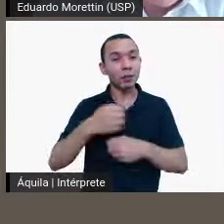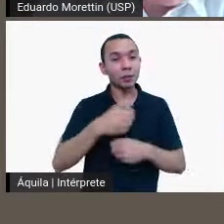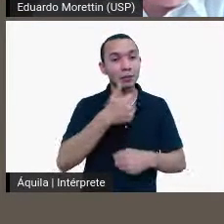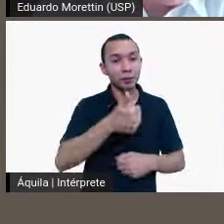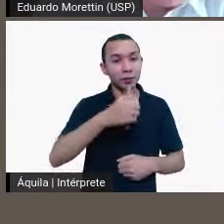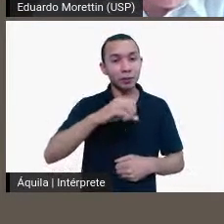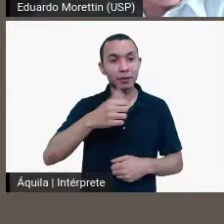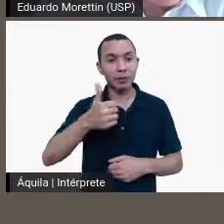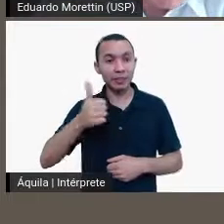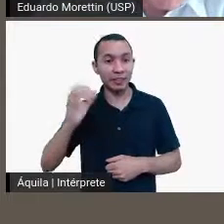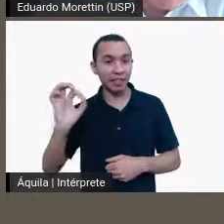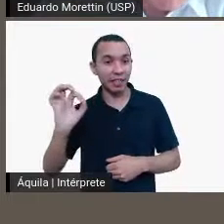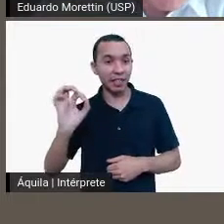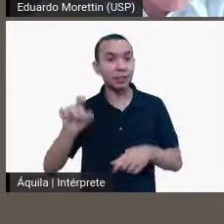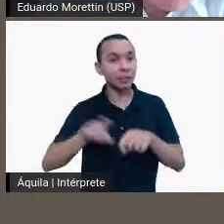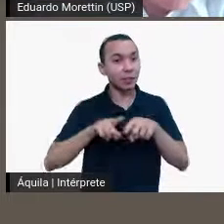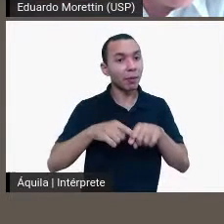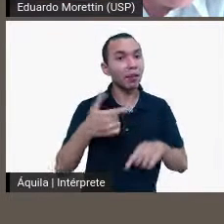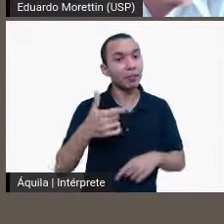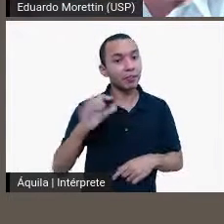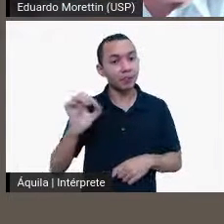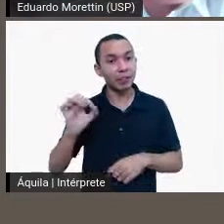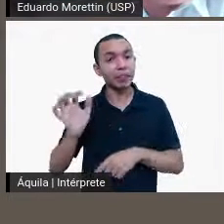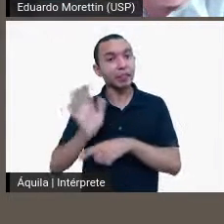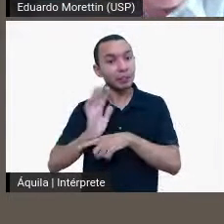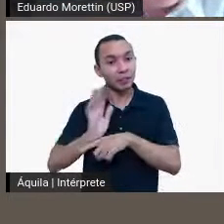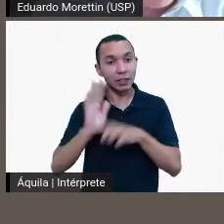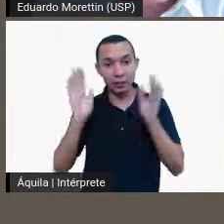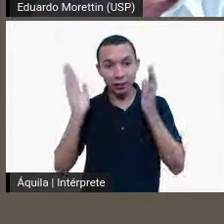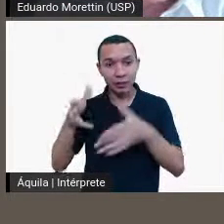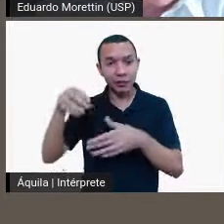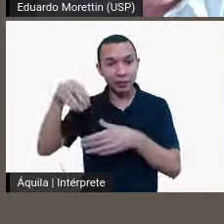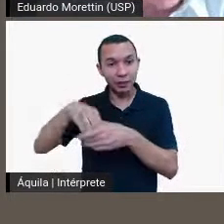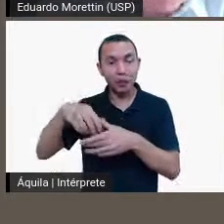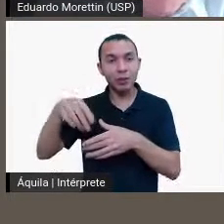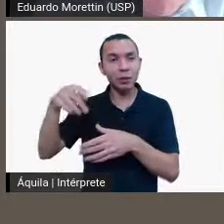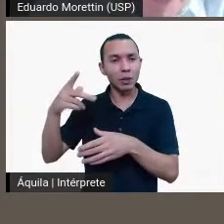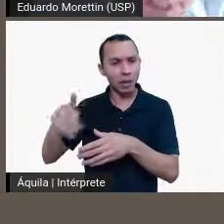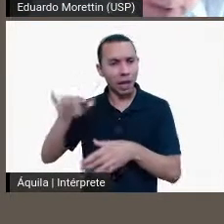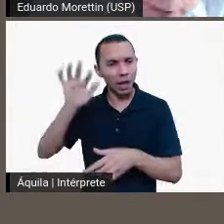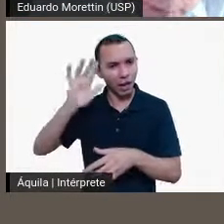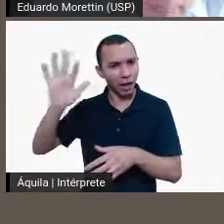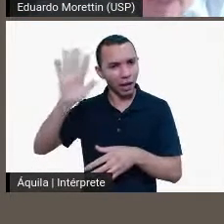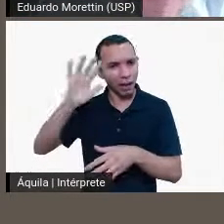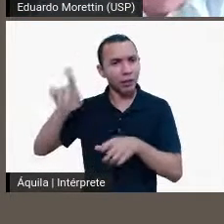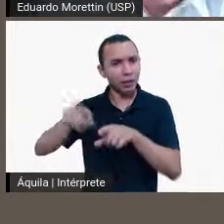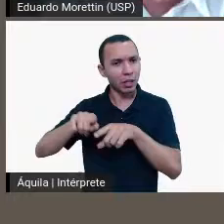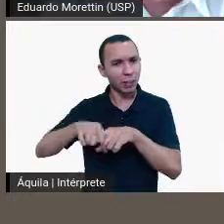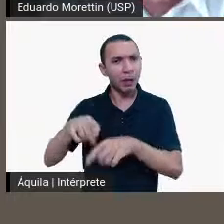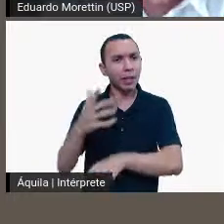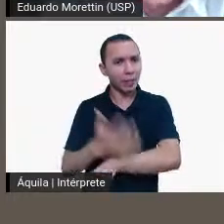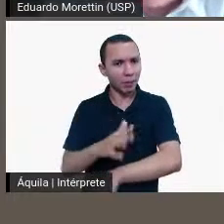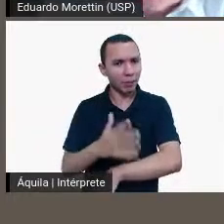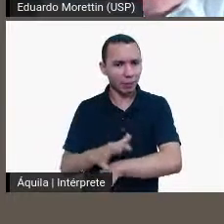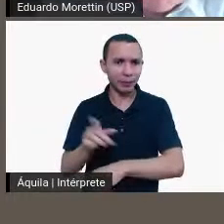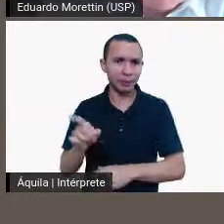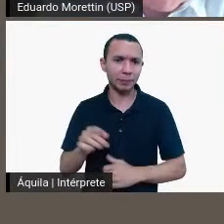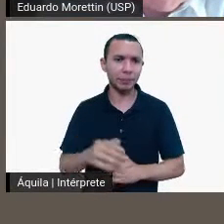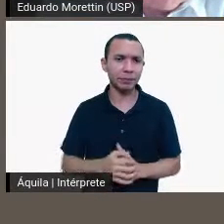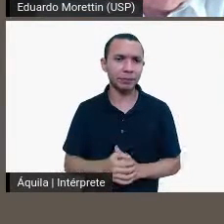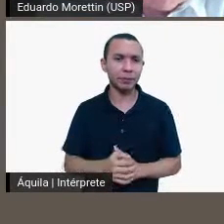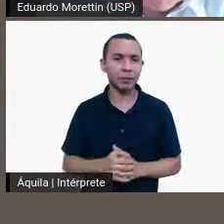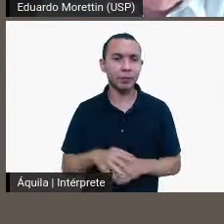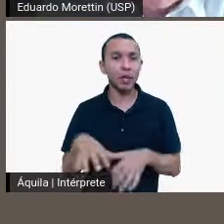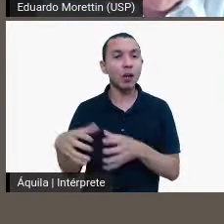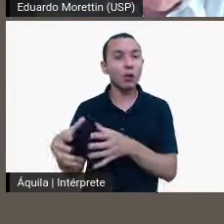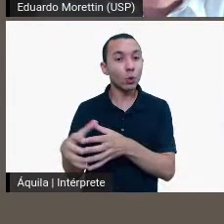passam a incorporar o cinema dentro não só da sua reflexão, como também da prática. São grupos, nas